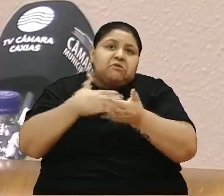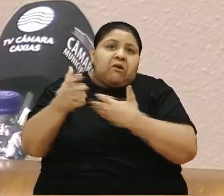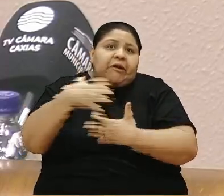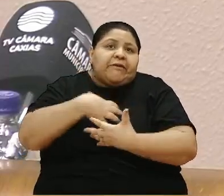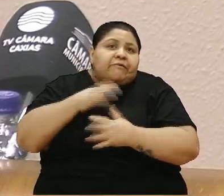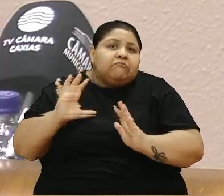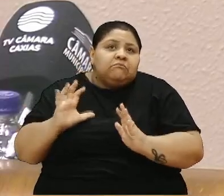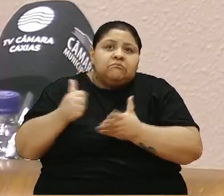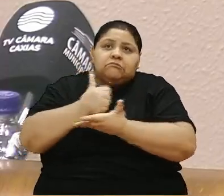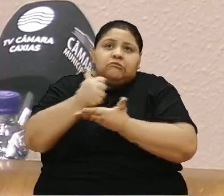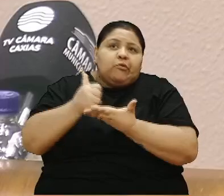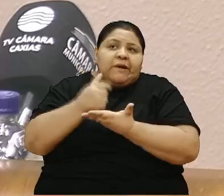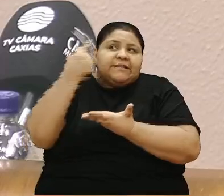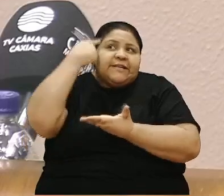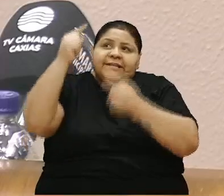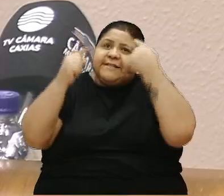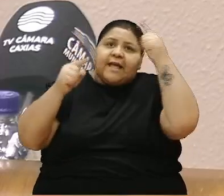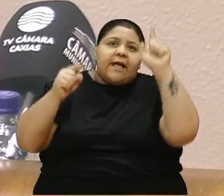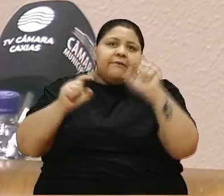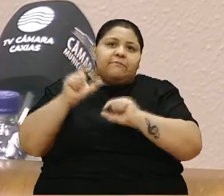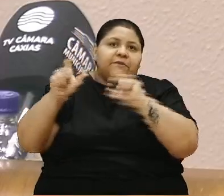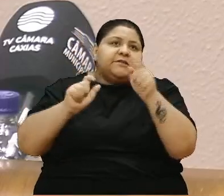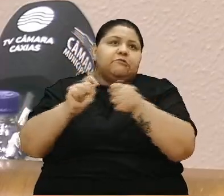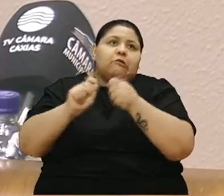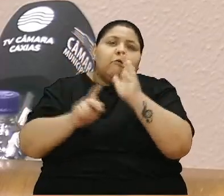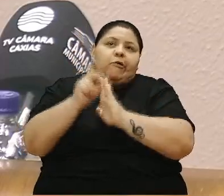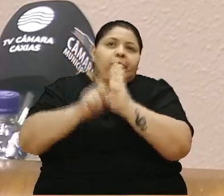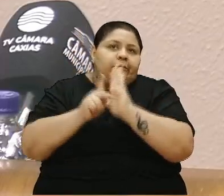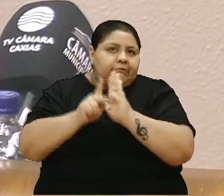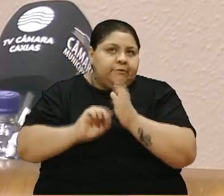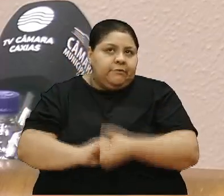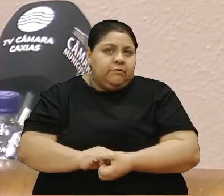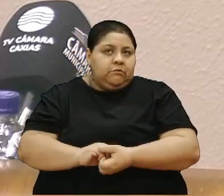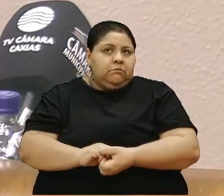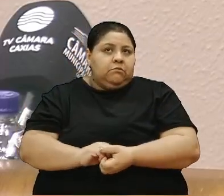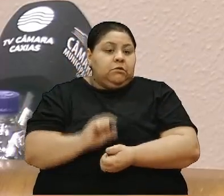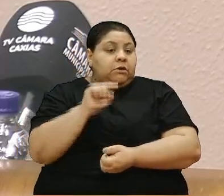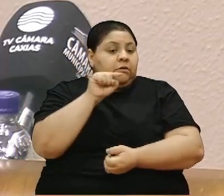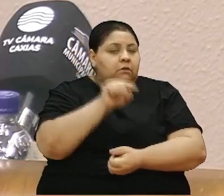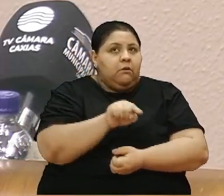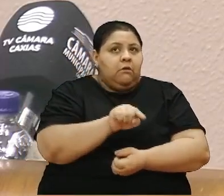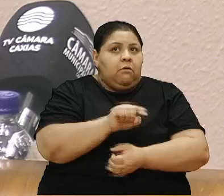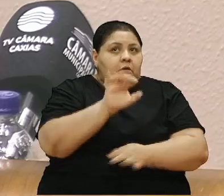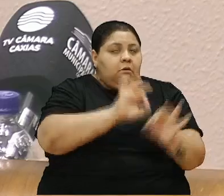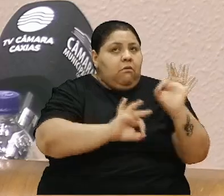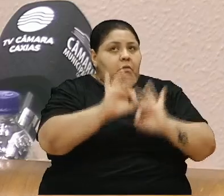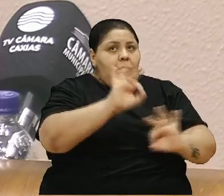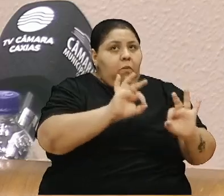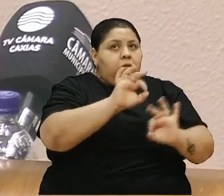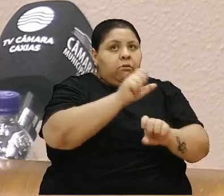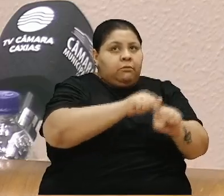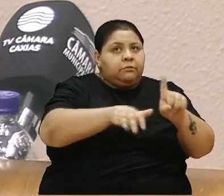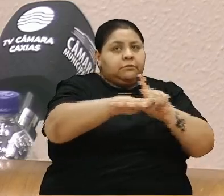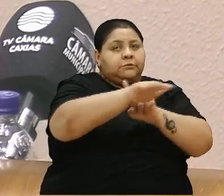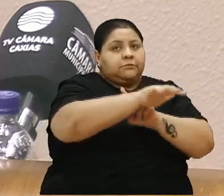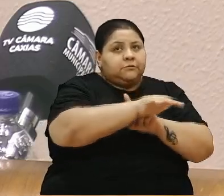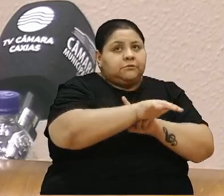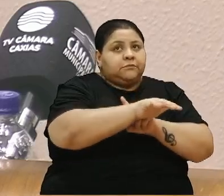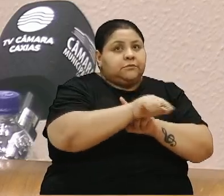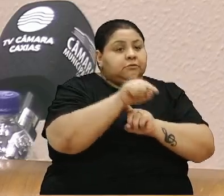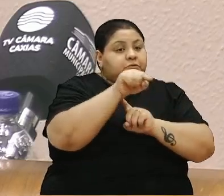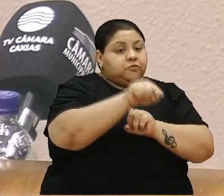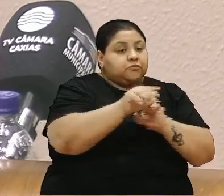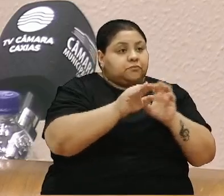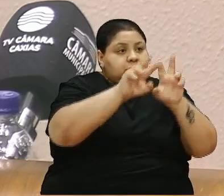com base na cabeça das pessoas que querem fazer algum projeto. E uma coisa é as organizações da sociedade em relação aos temas, outra